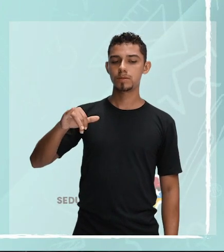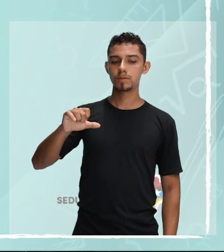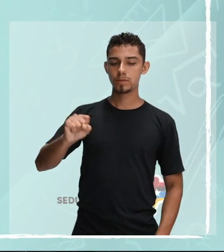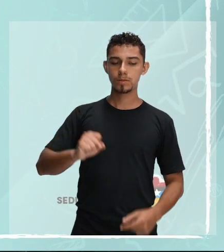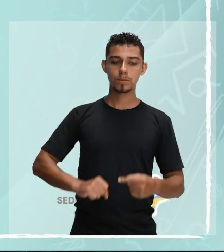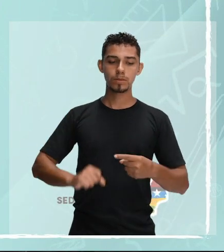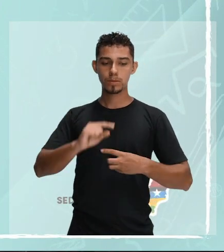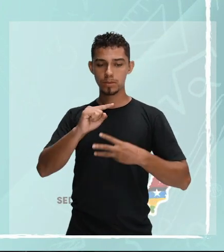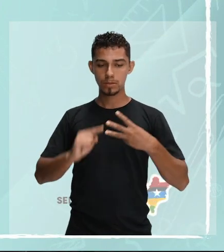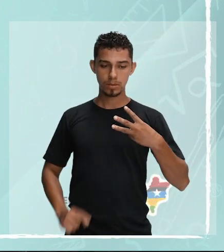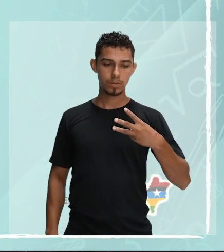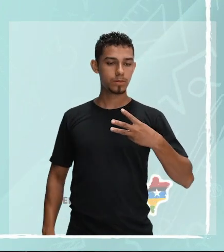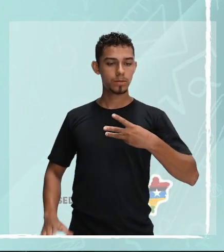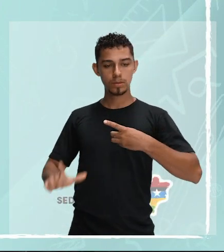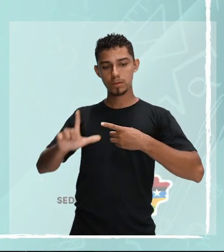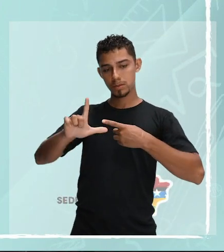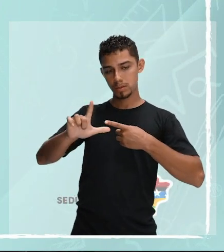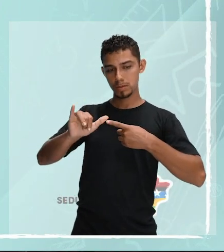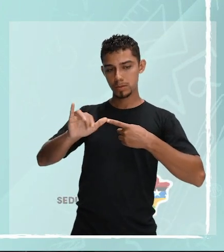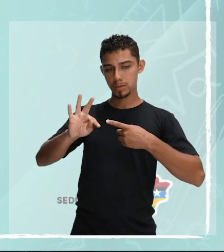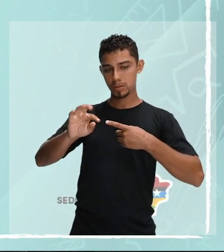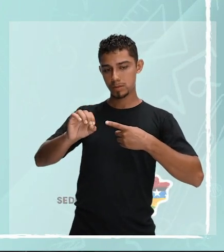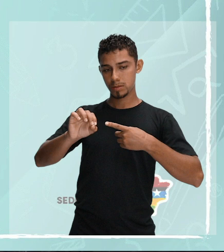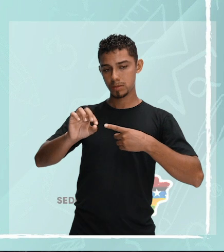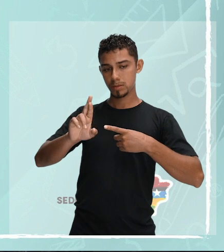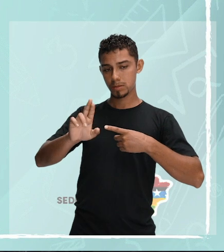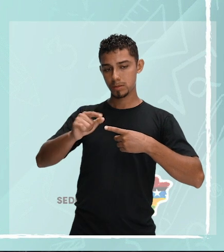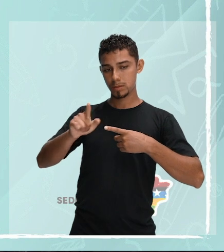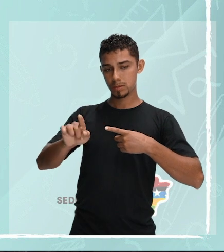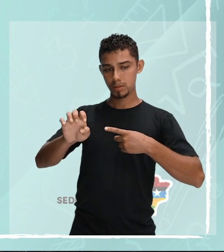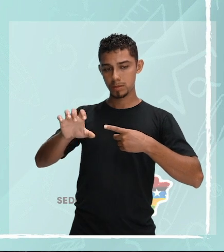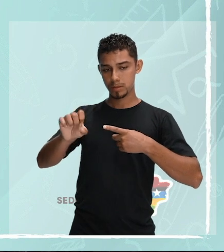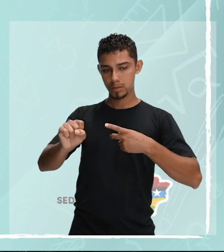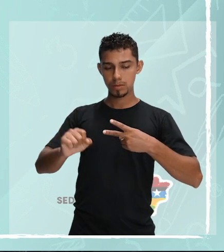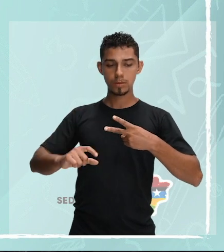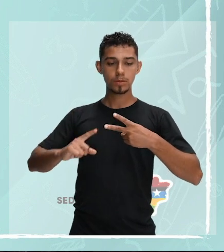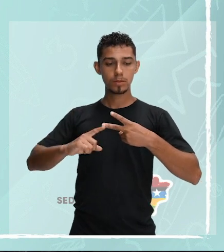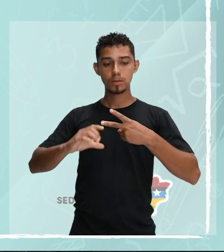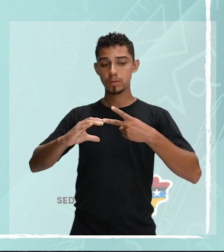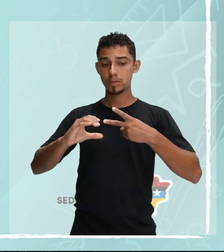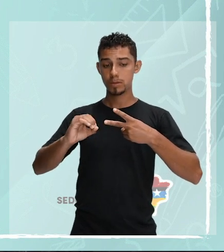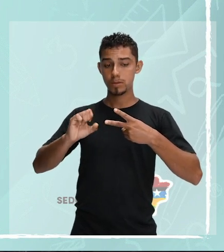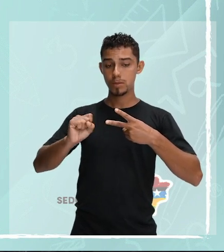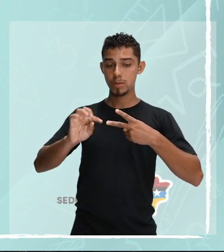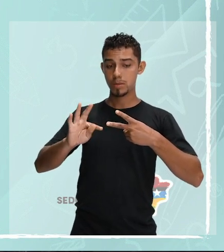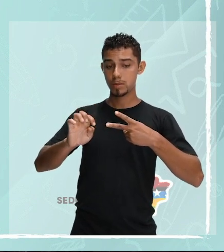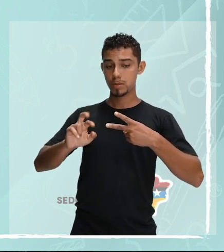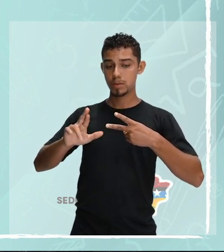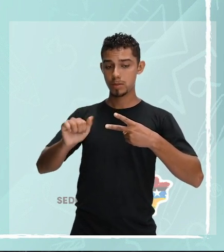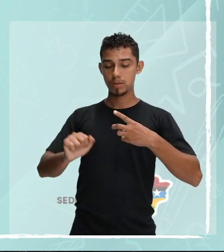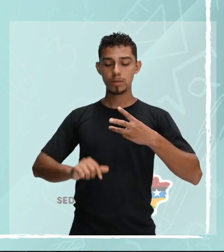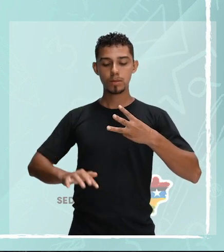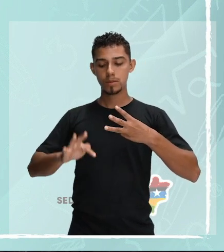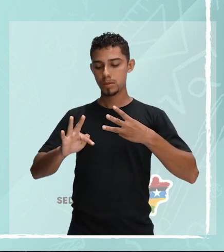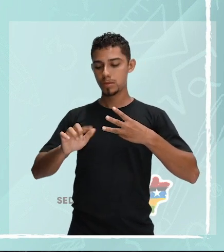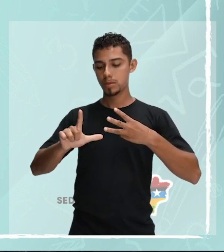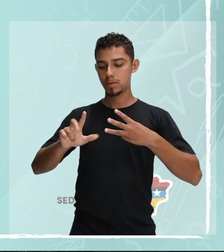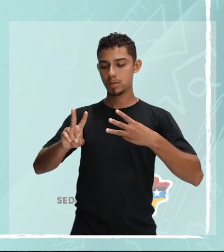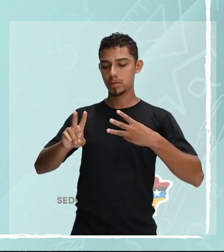são subdivididas em planície litorânea, planície costeira e